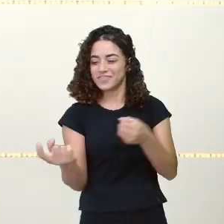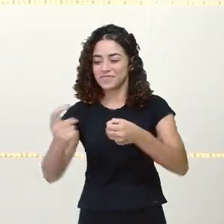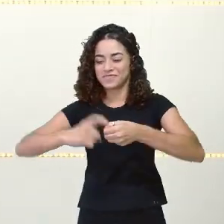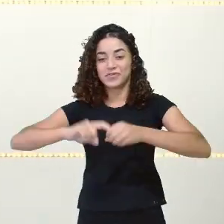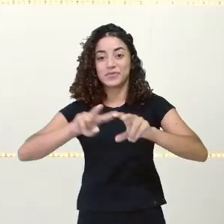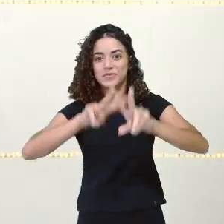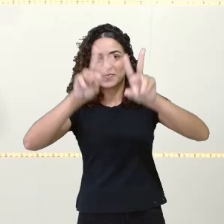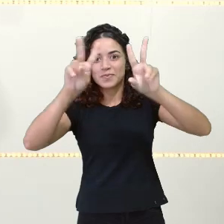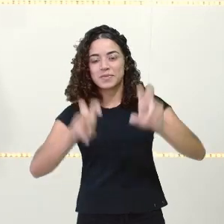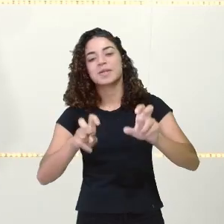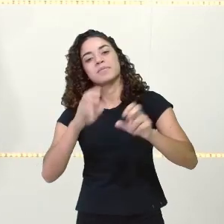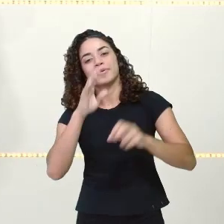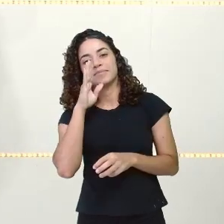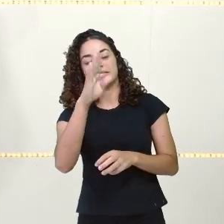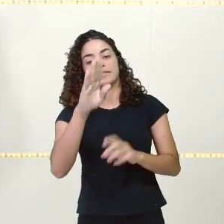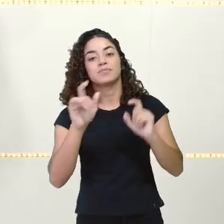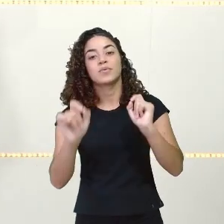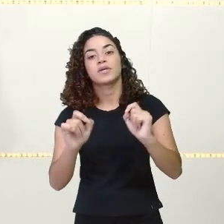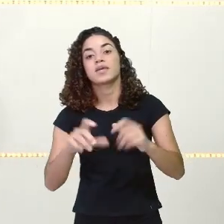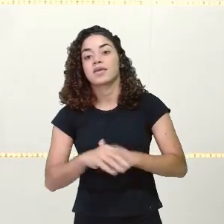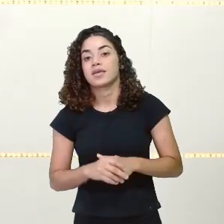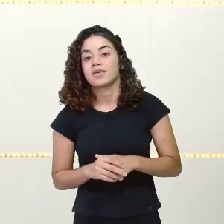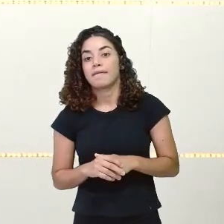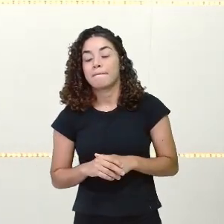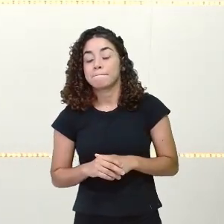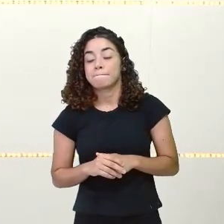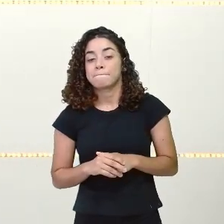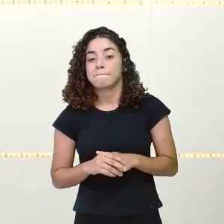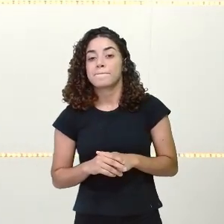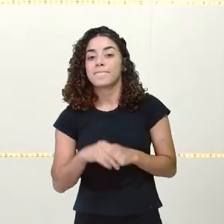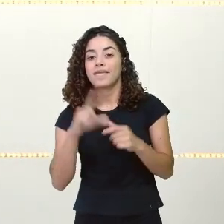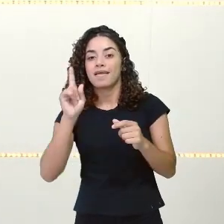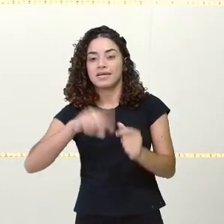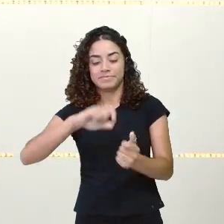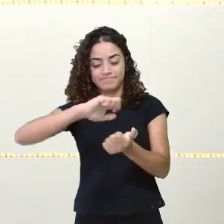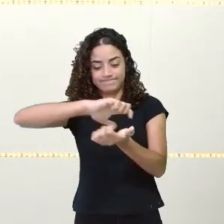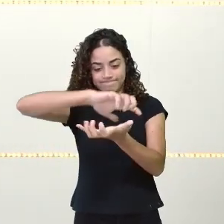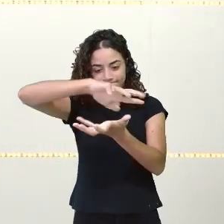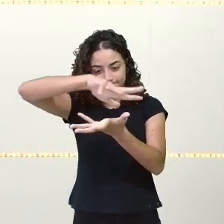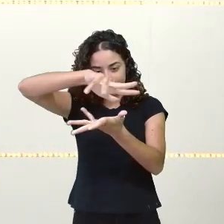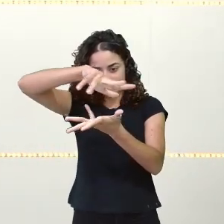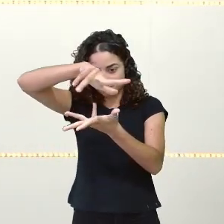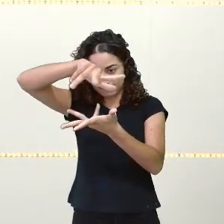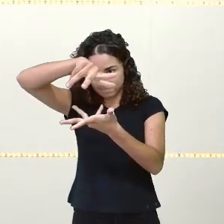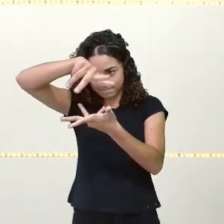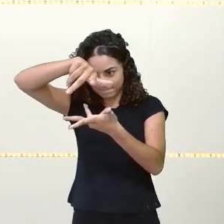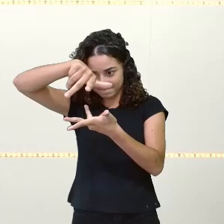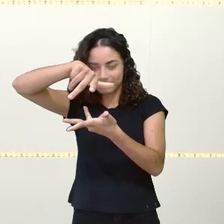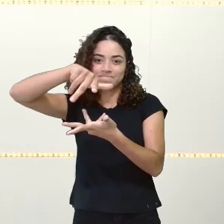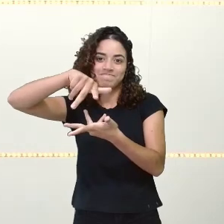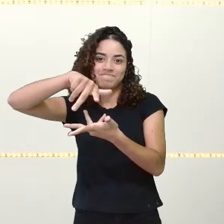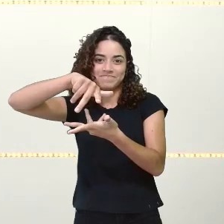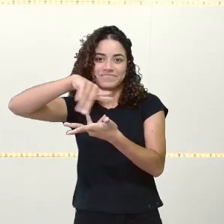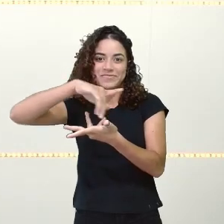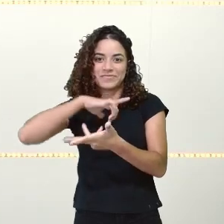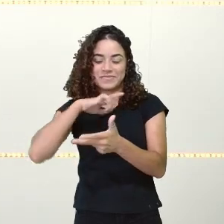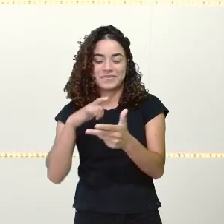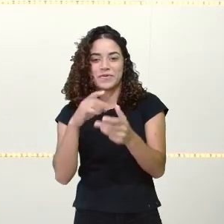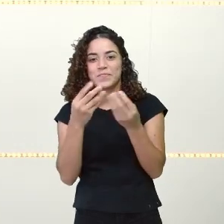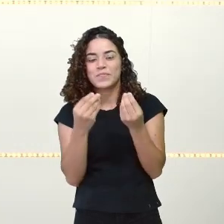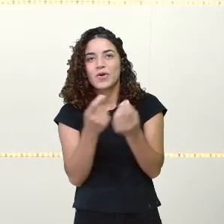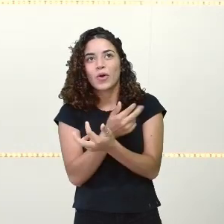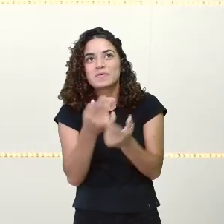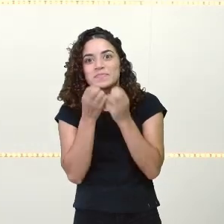para o nosso conteúdo central da nossa aula de ciências, que é o nosso planeta Terra. Ai, gente, muita coisa boa tá para falar do